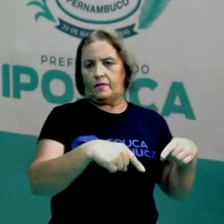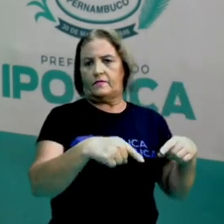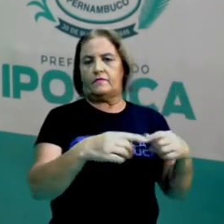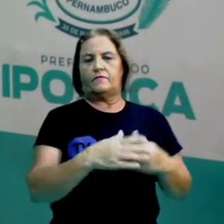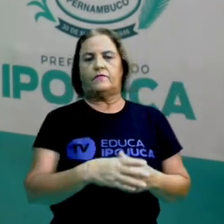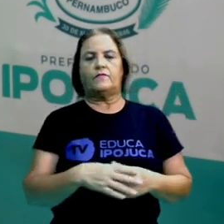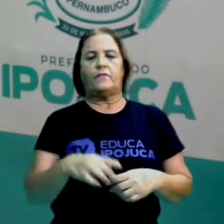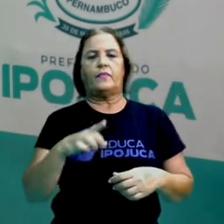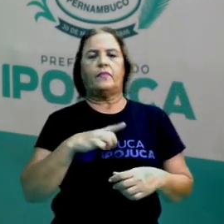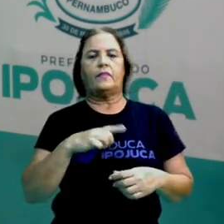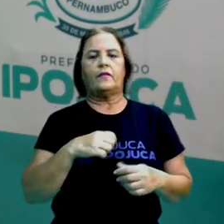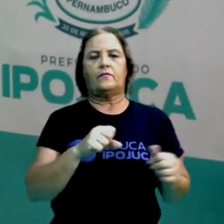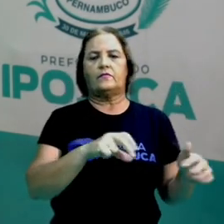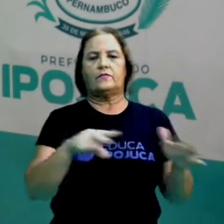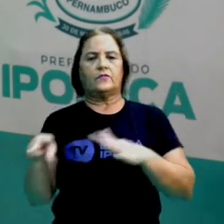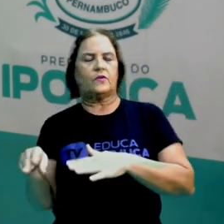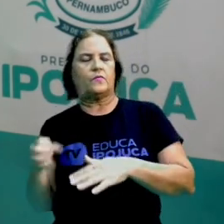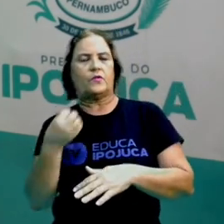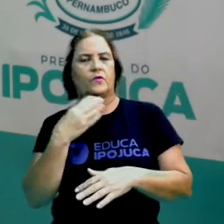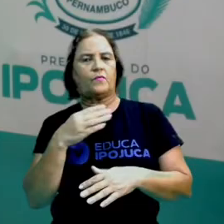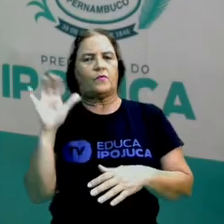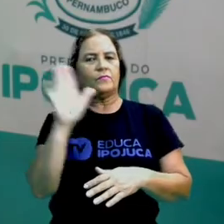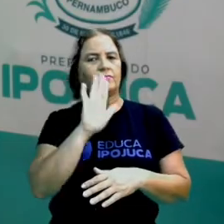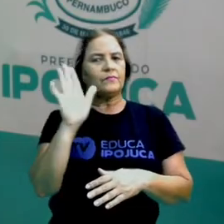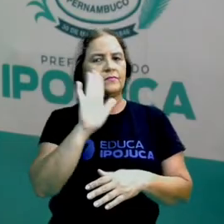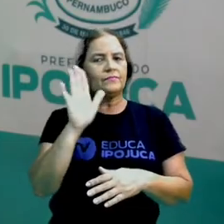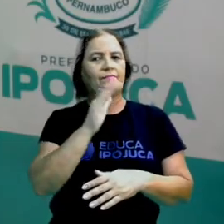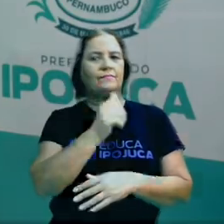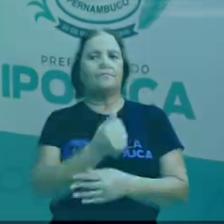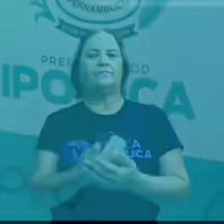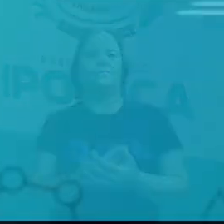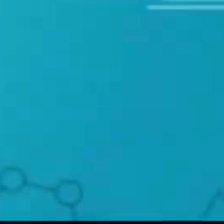Tenham uma excelente semana. Bye bye, students!